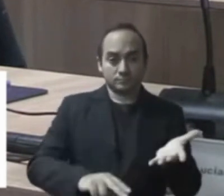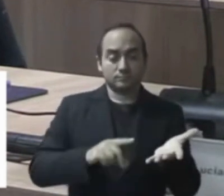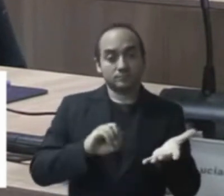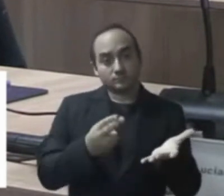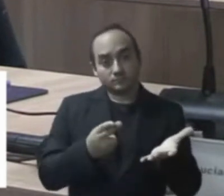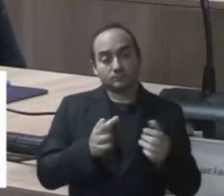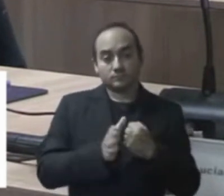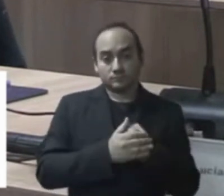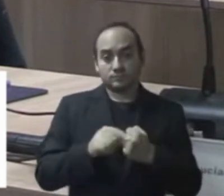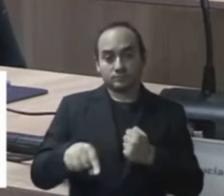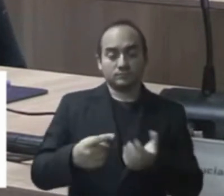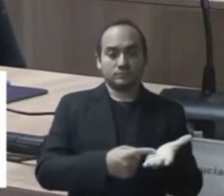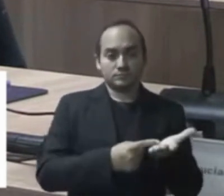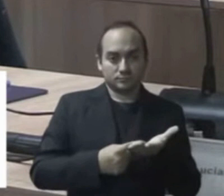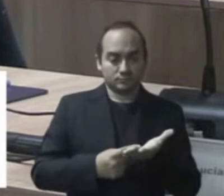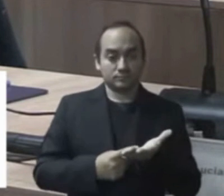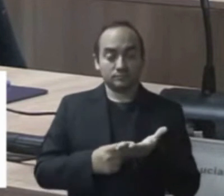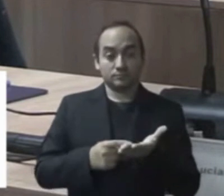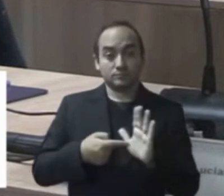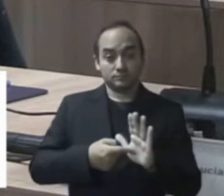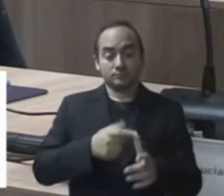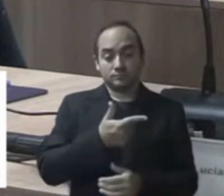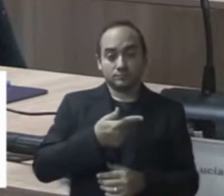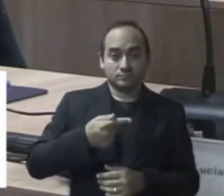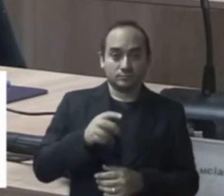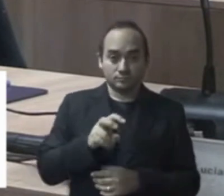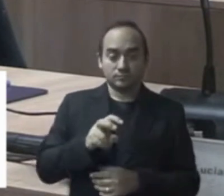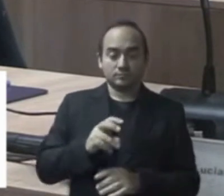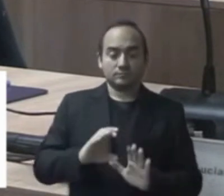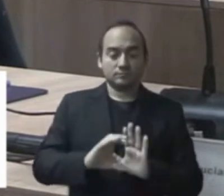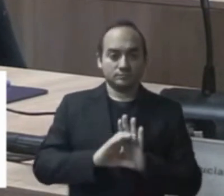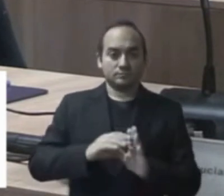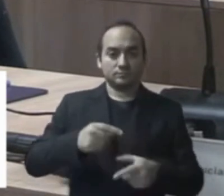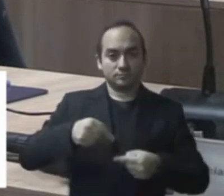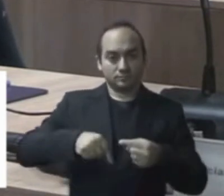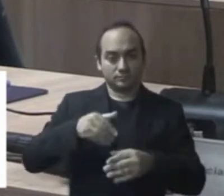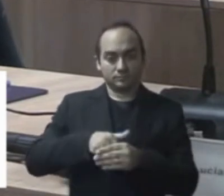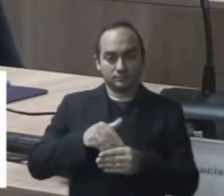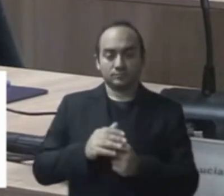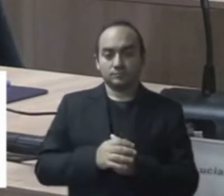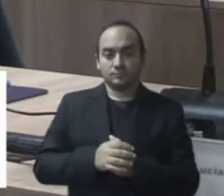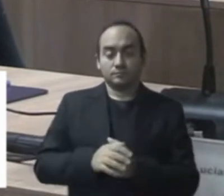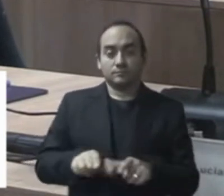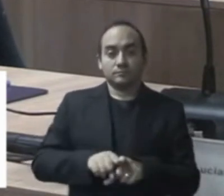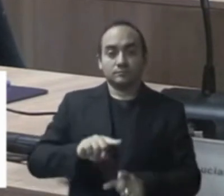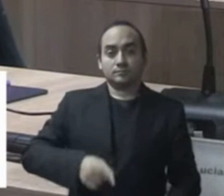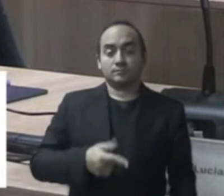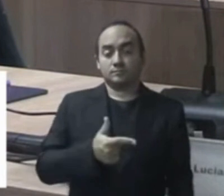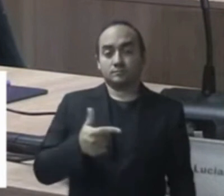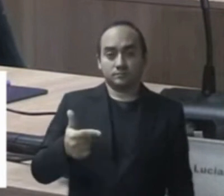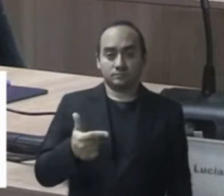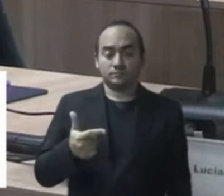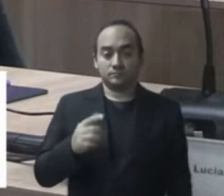ou omissão no acordo, conforme dispõe o artigo 275 do Código Eleitoral, bem como 1022 do